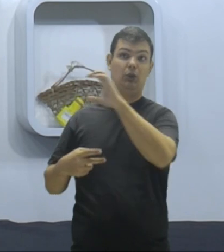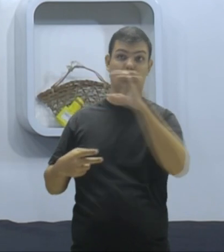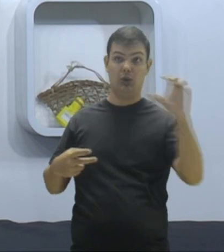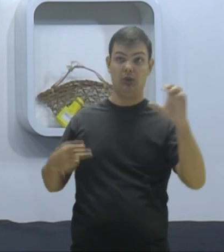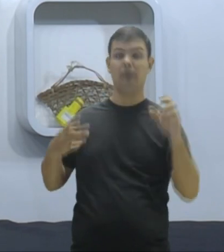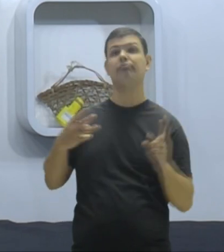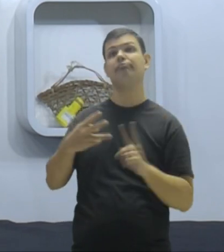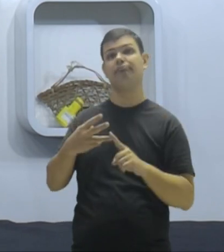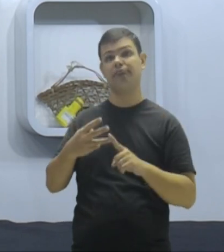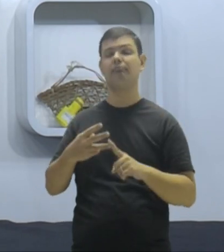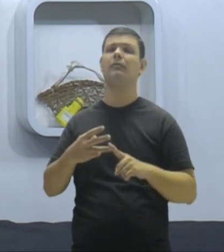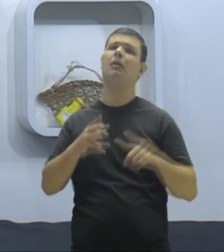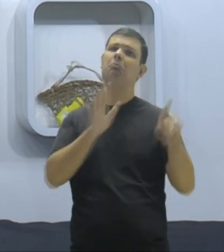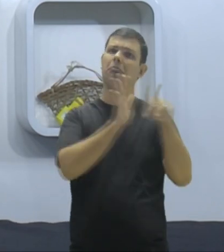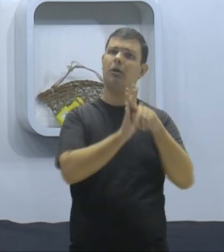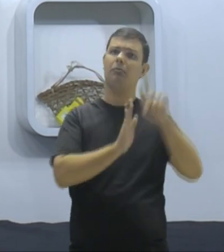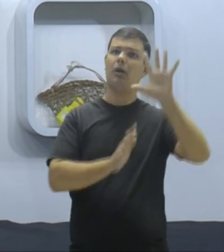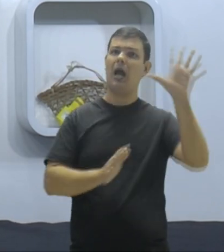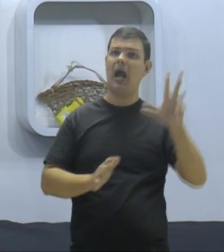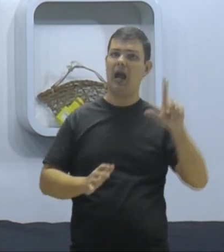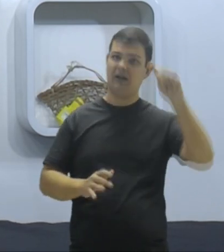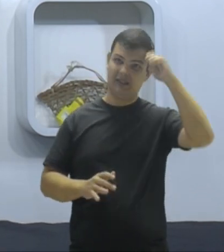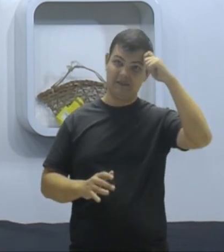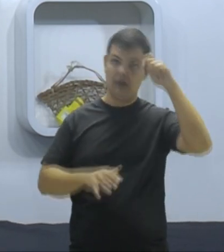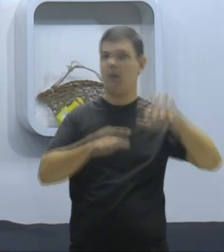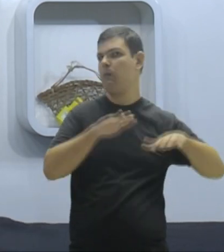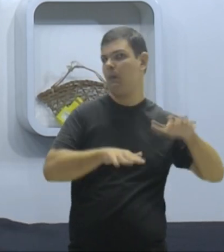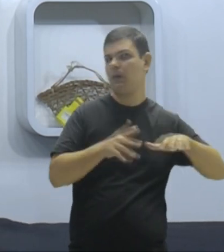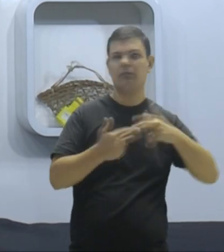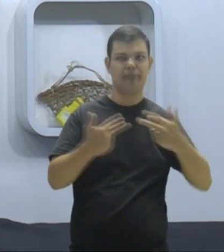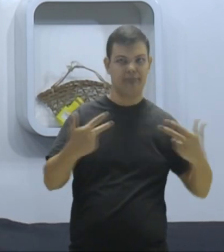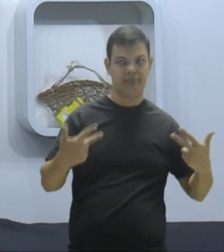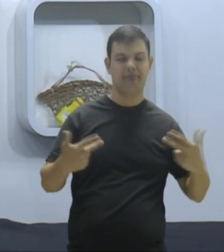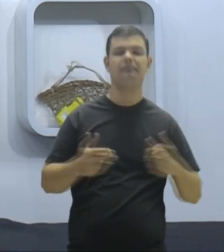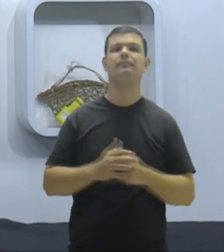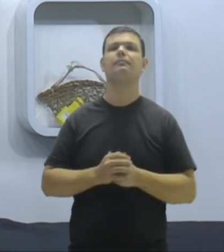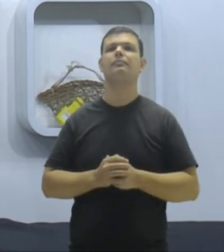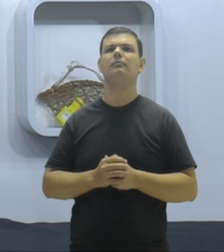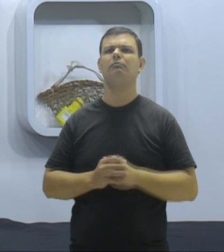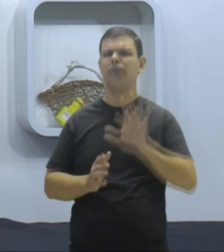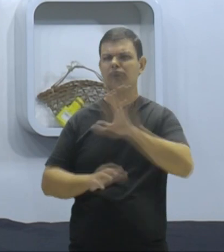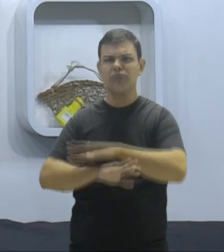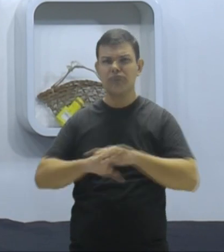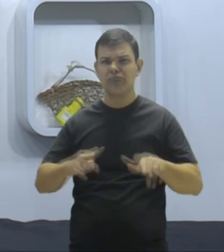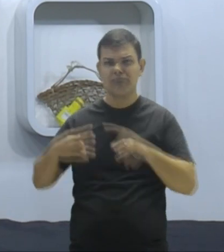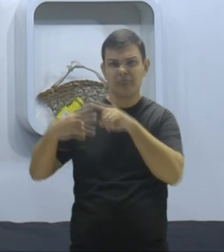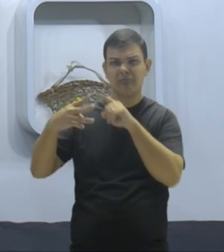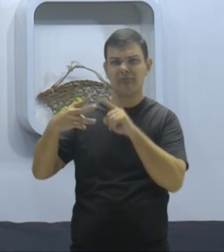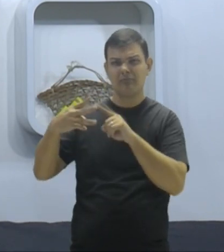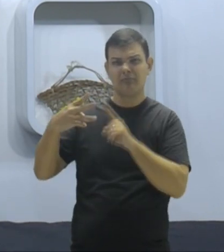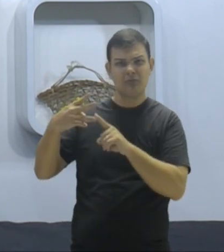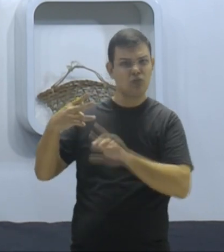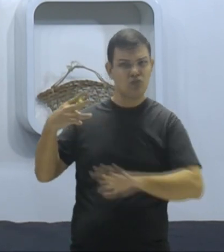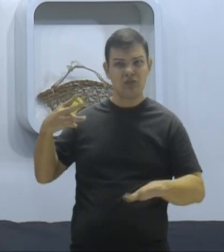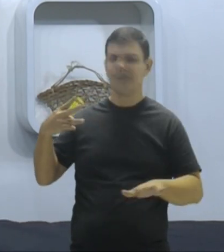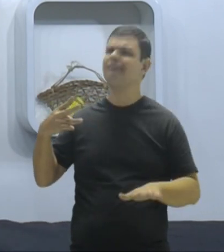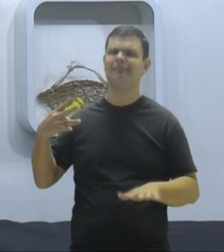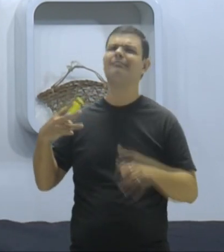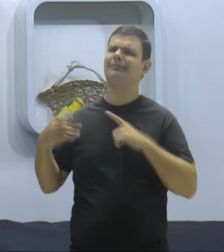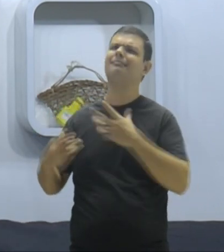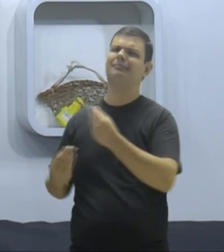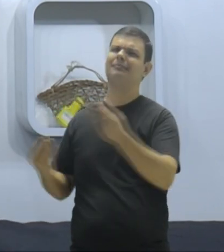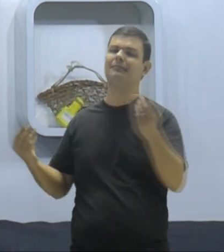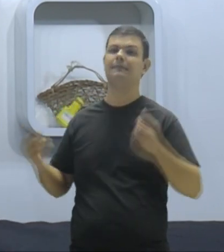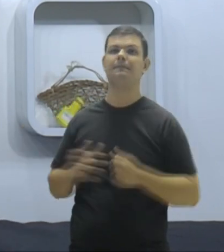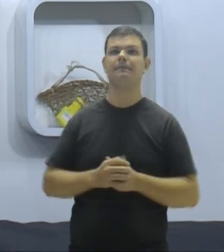candomblé, é uma religião afrodescendente. Mas não são somente essas, hein? Não é somente essas 2.